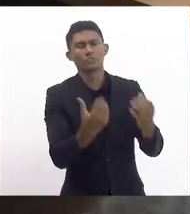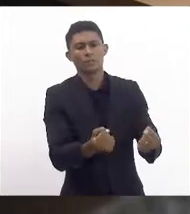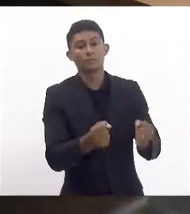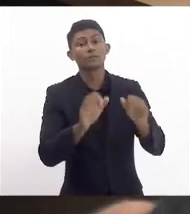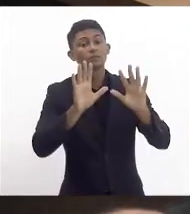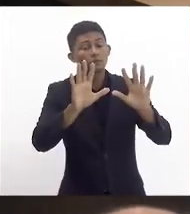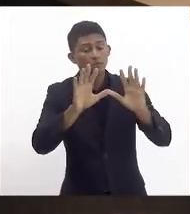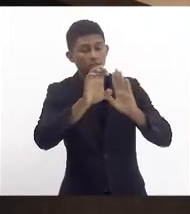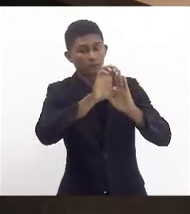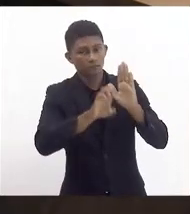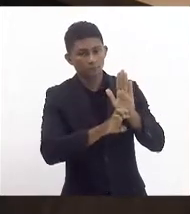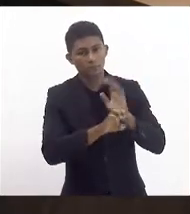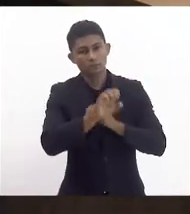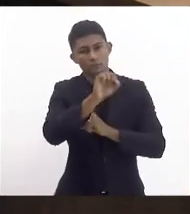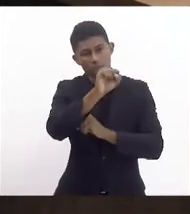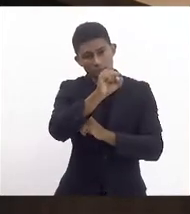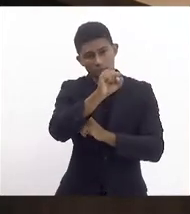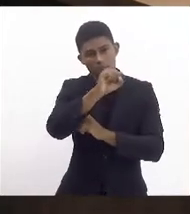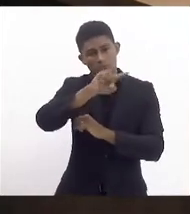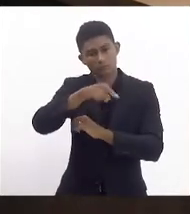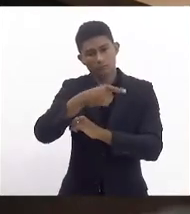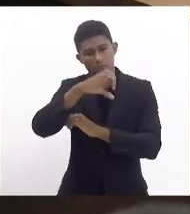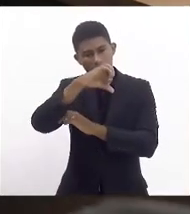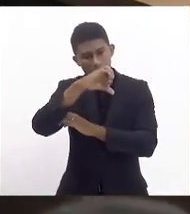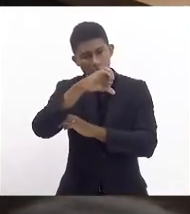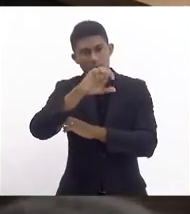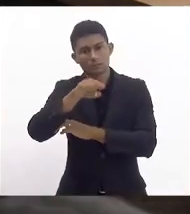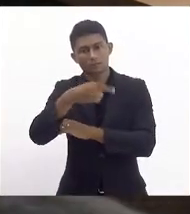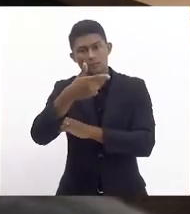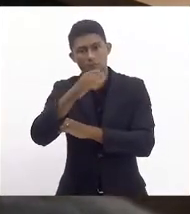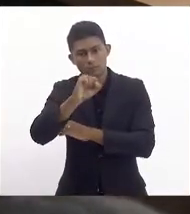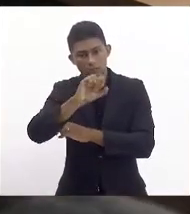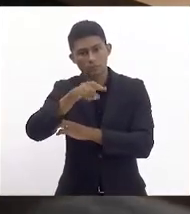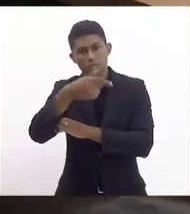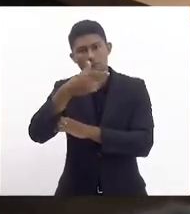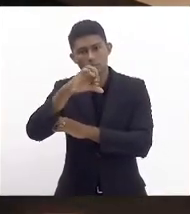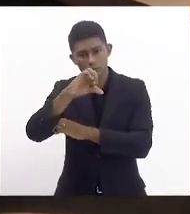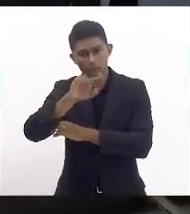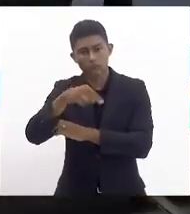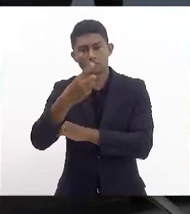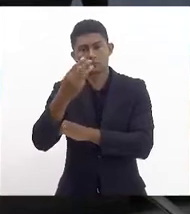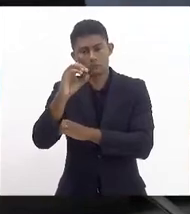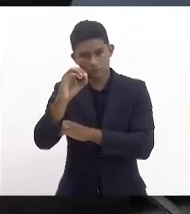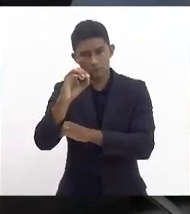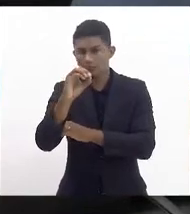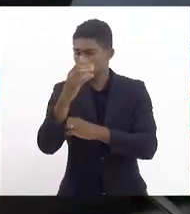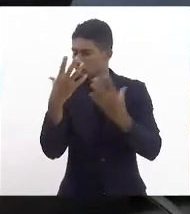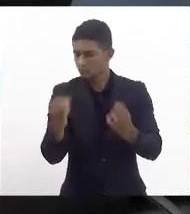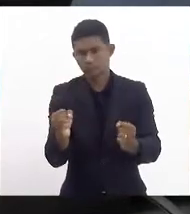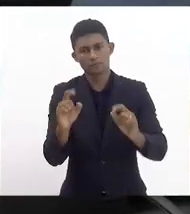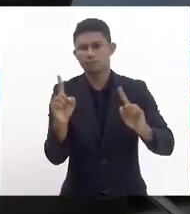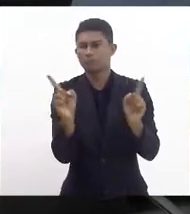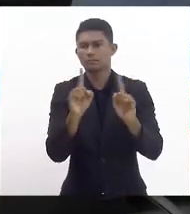emenda 8, 9, 28, 29 e 30.